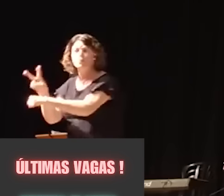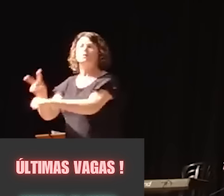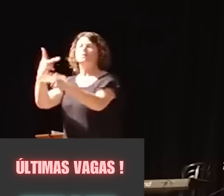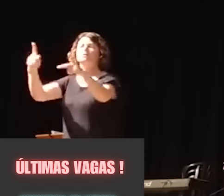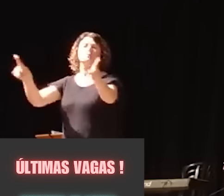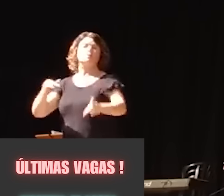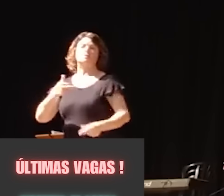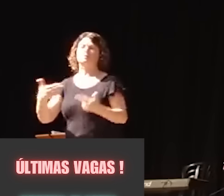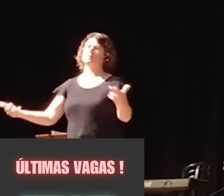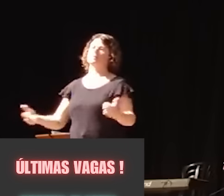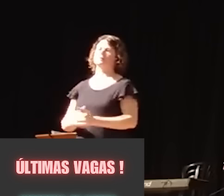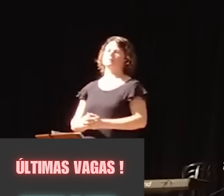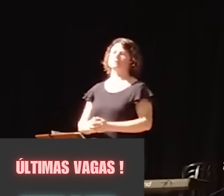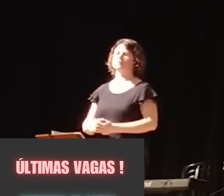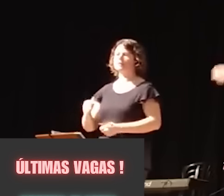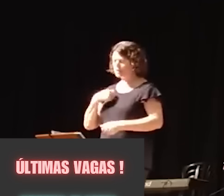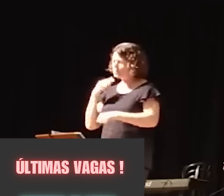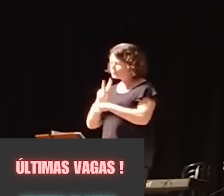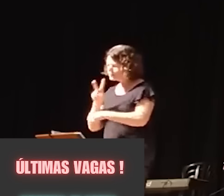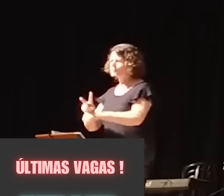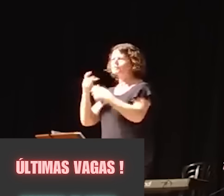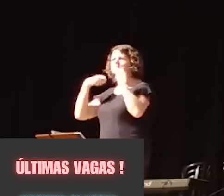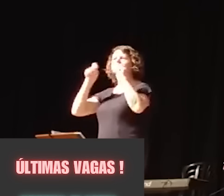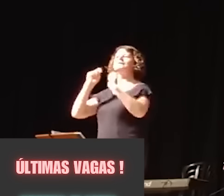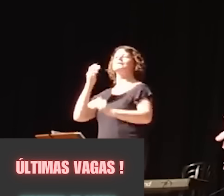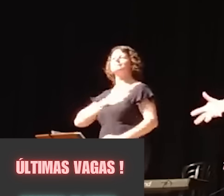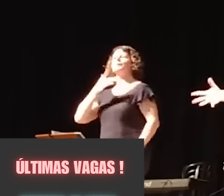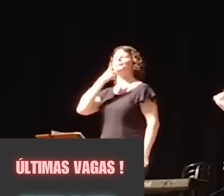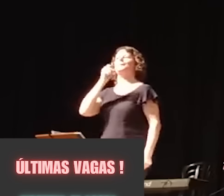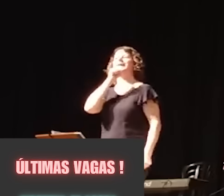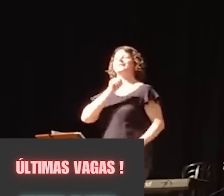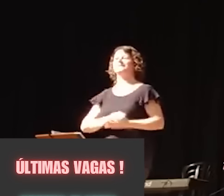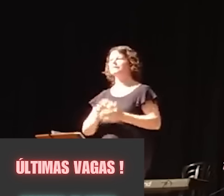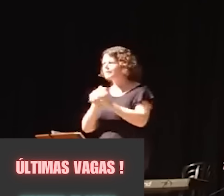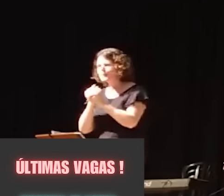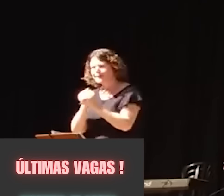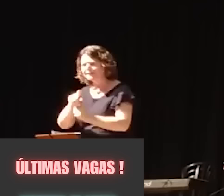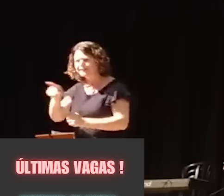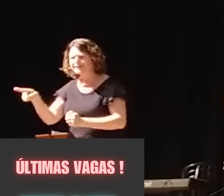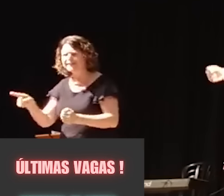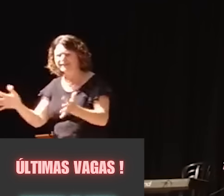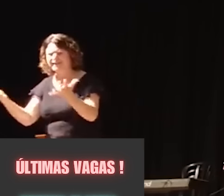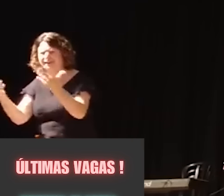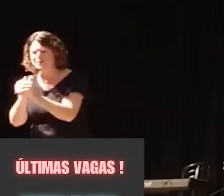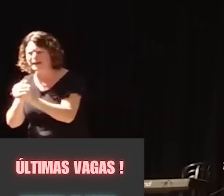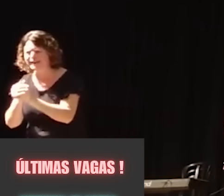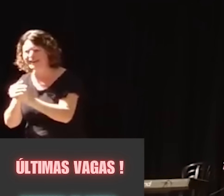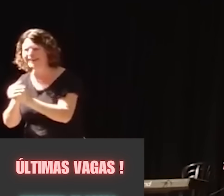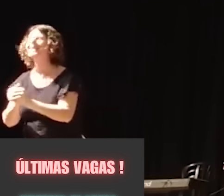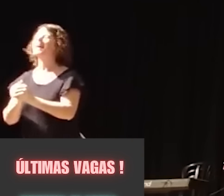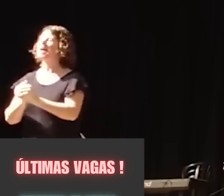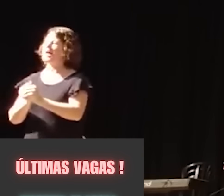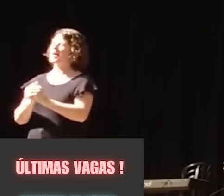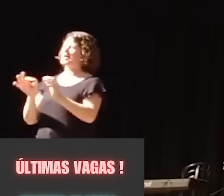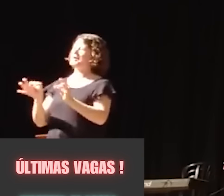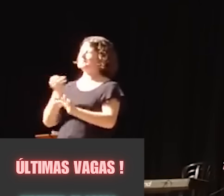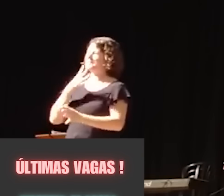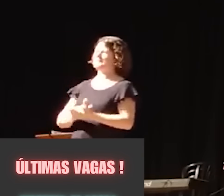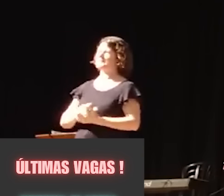ovelhas do meu pai Amém posso ouvir uma amém amém amém amém vamos lá